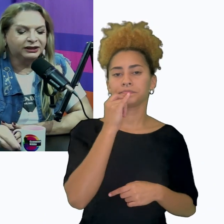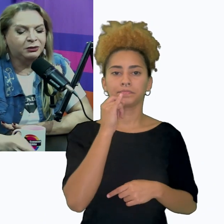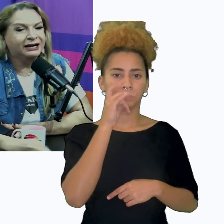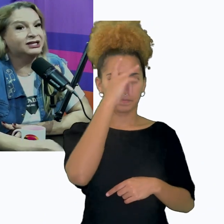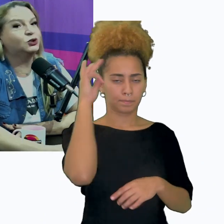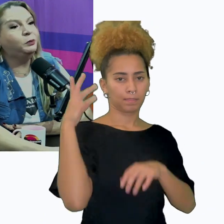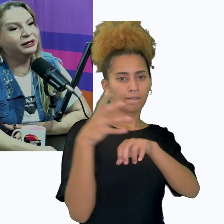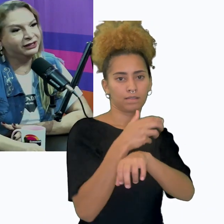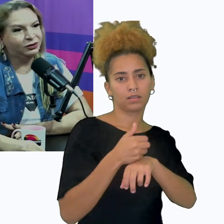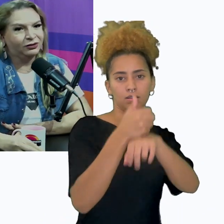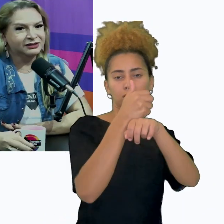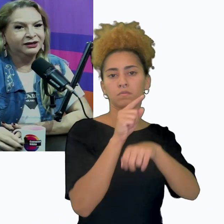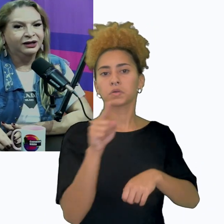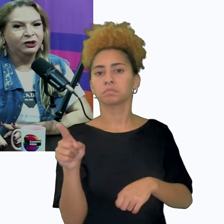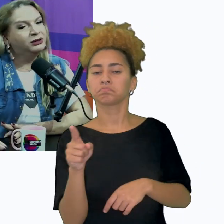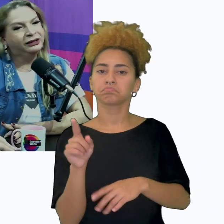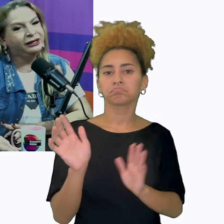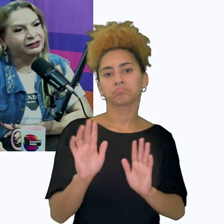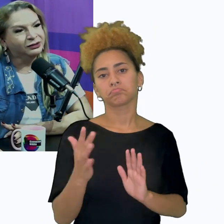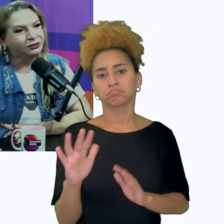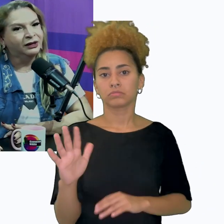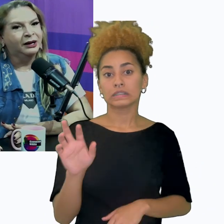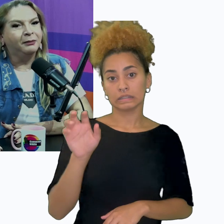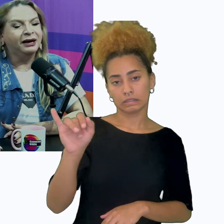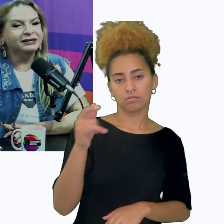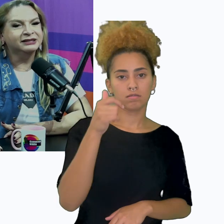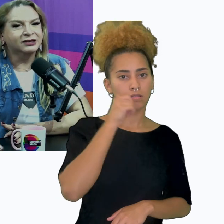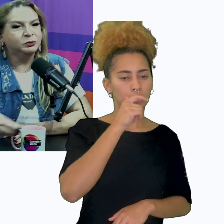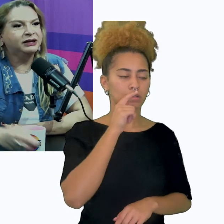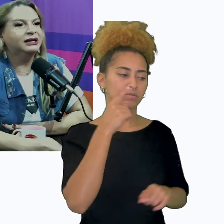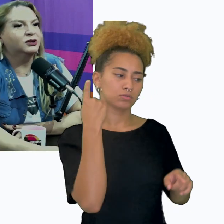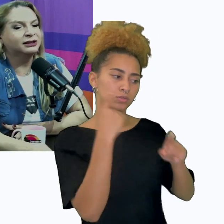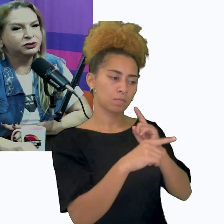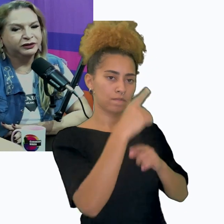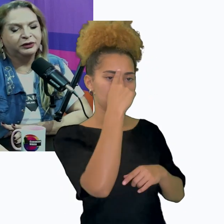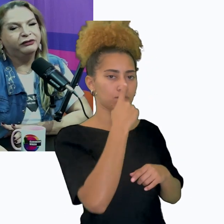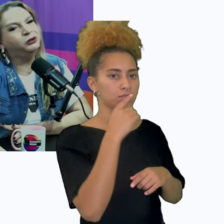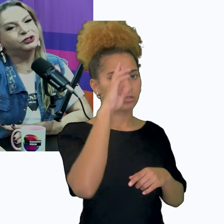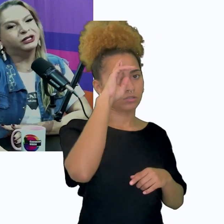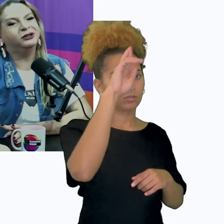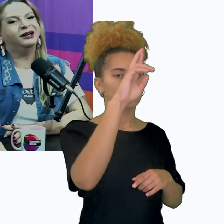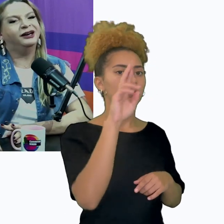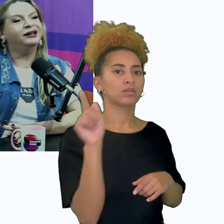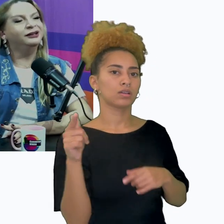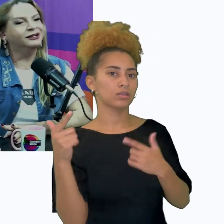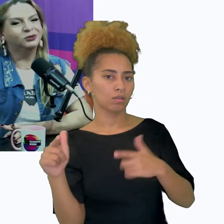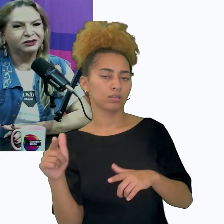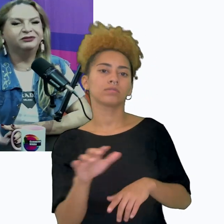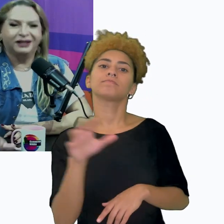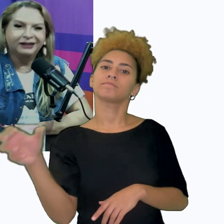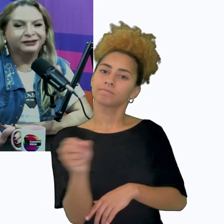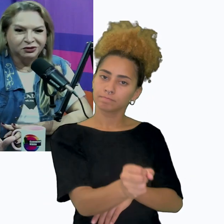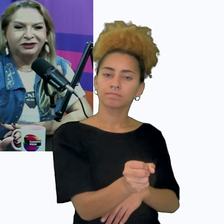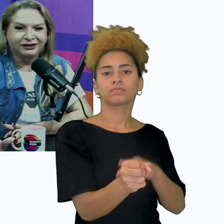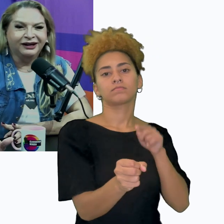até ter uma gata super talentosa e uma nem tanto. Mas se a super talentosa não estiver no perfil que o diretor quer, a nem tanto tiver, a